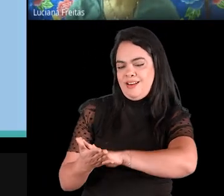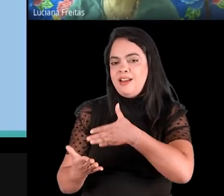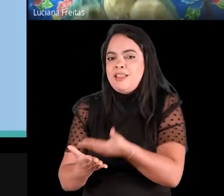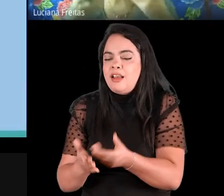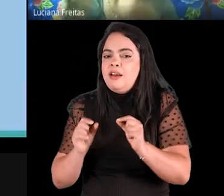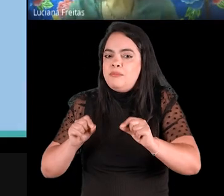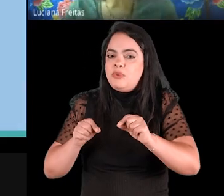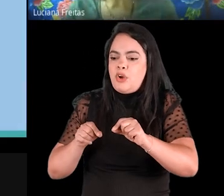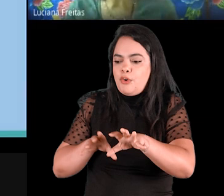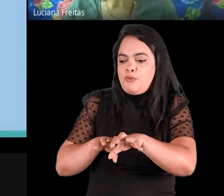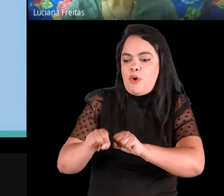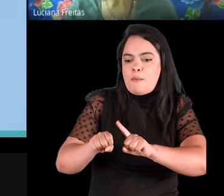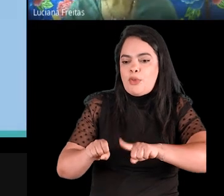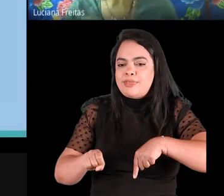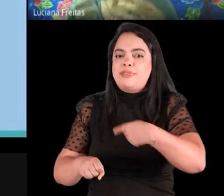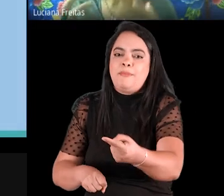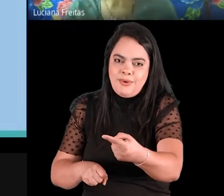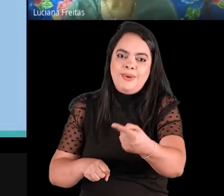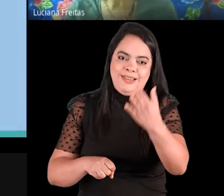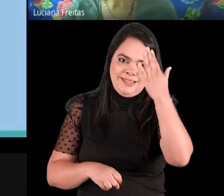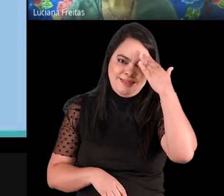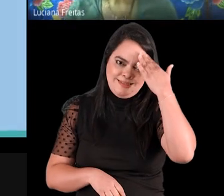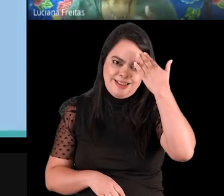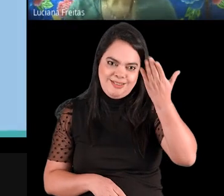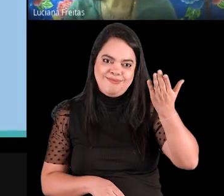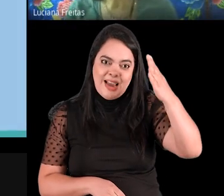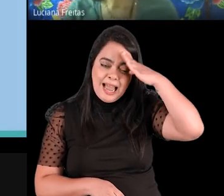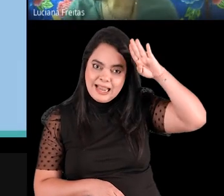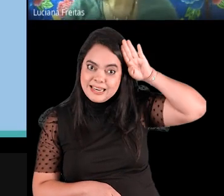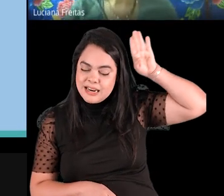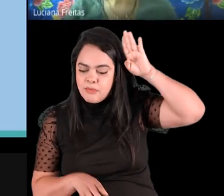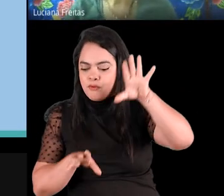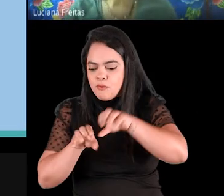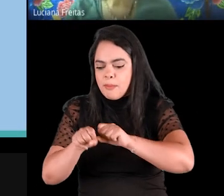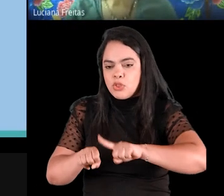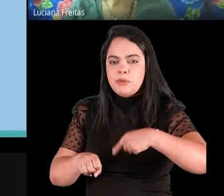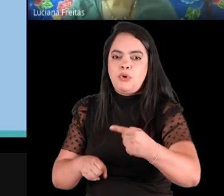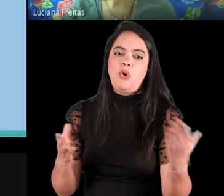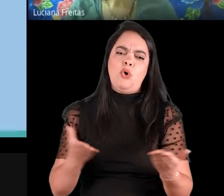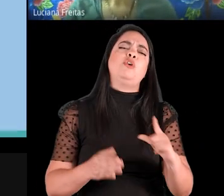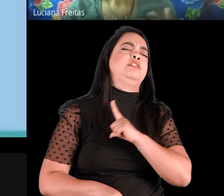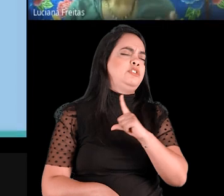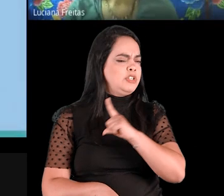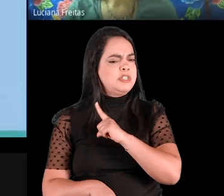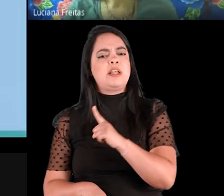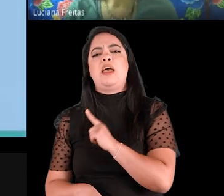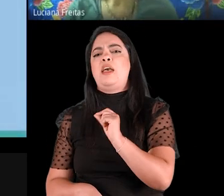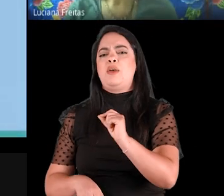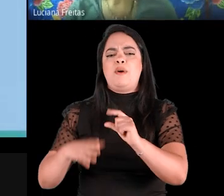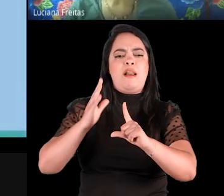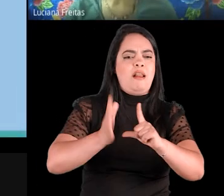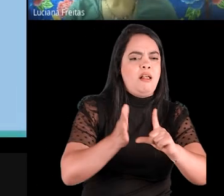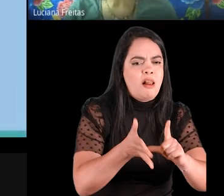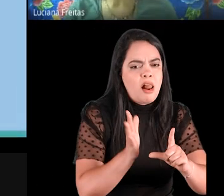ele foi se formar depois, vamos falar assim, da questão acadêmica. Agora sim, nós temos os cursos de